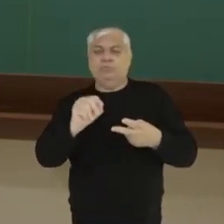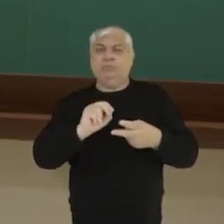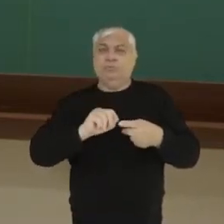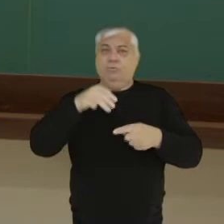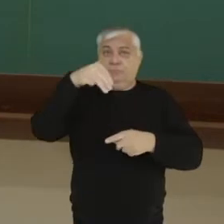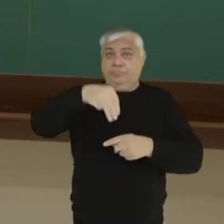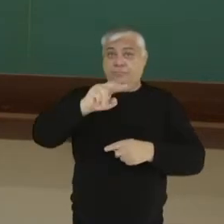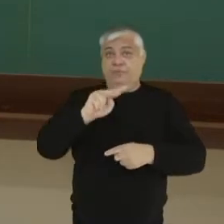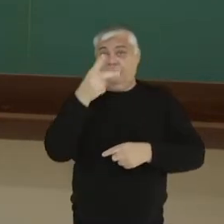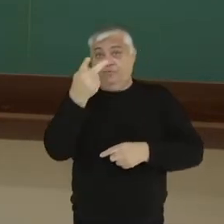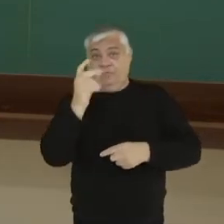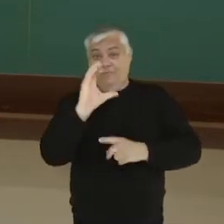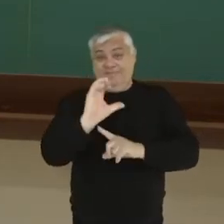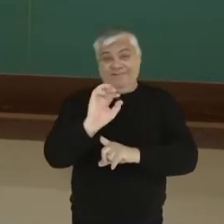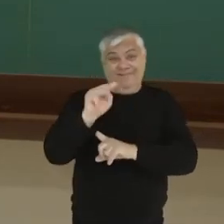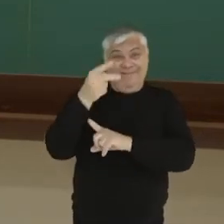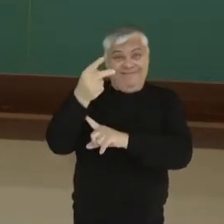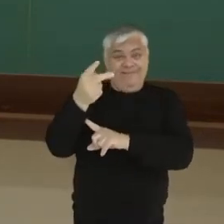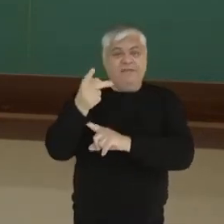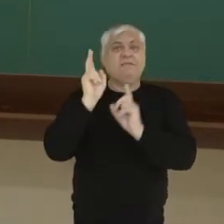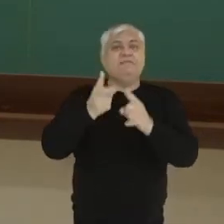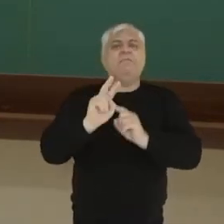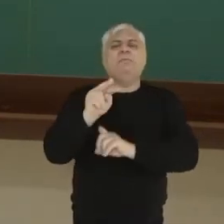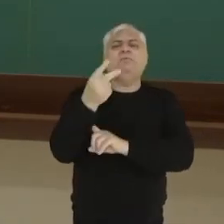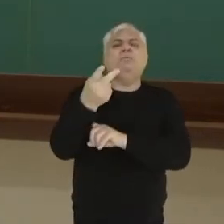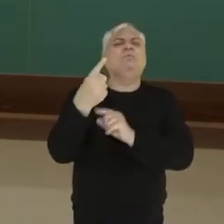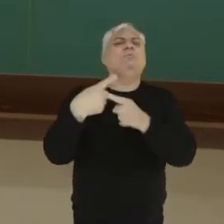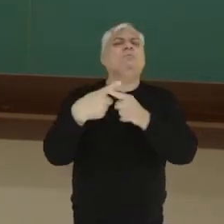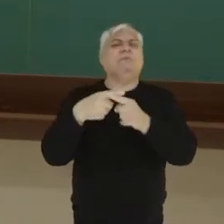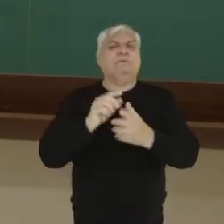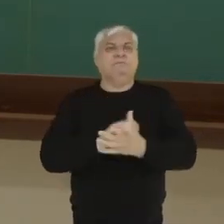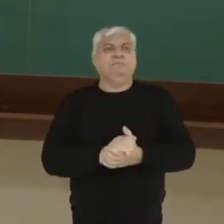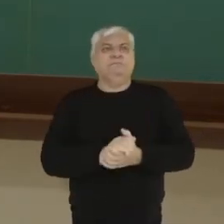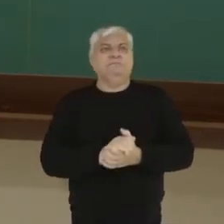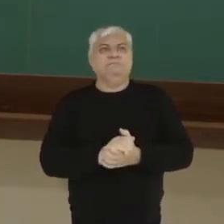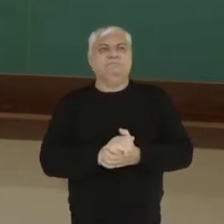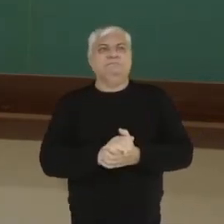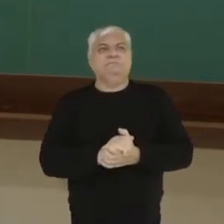assim. Por quê? Veja só.